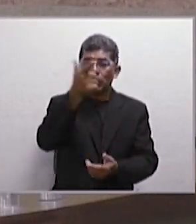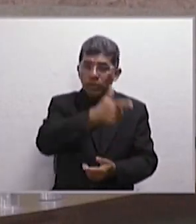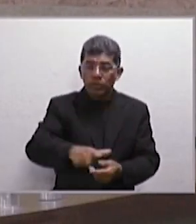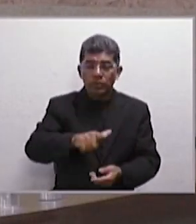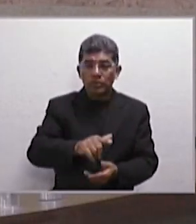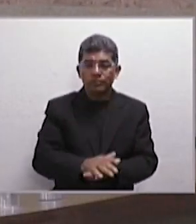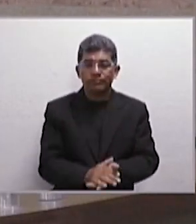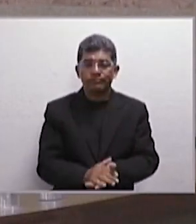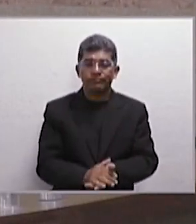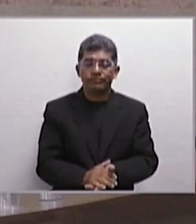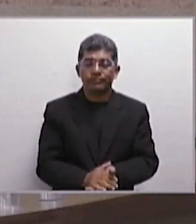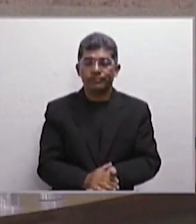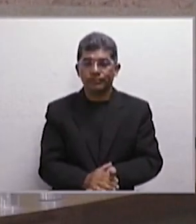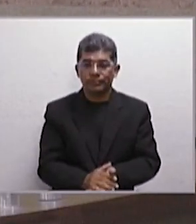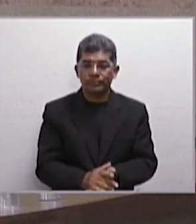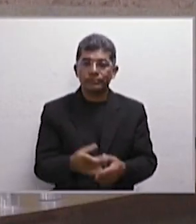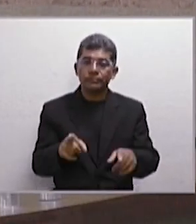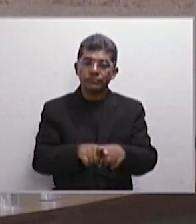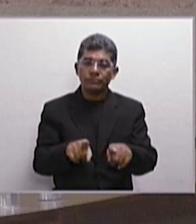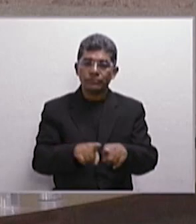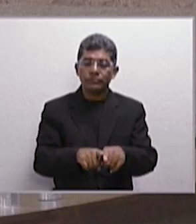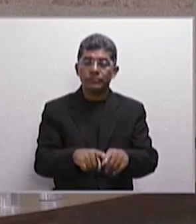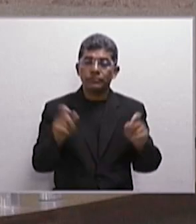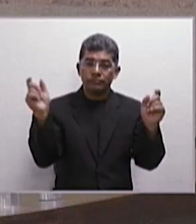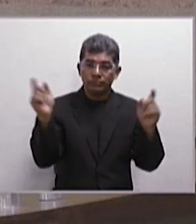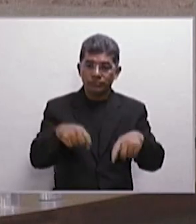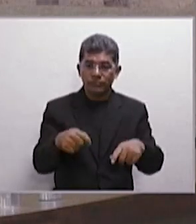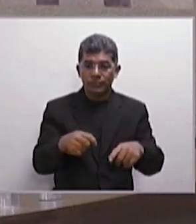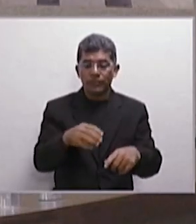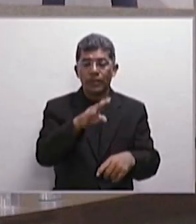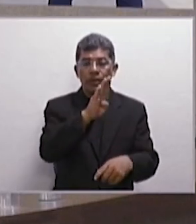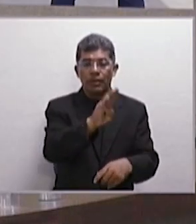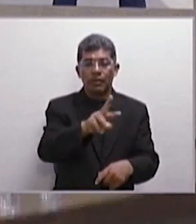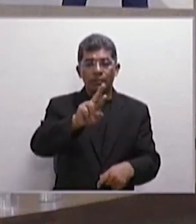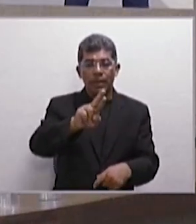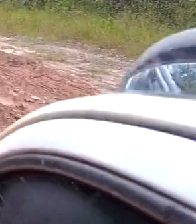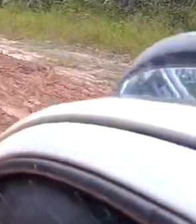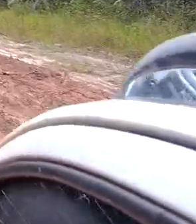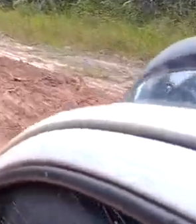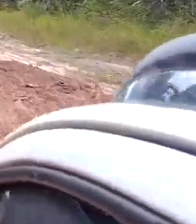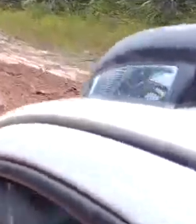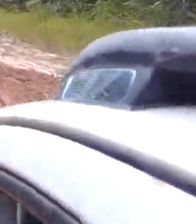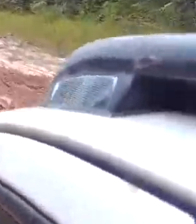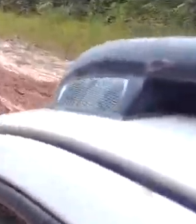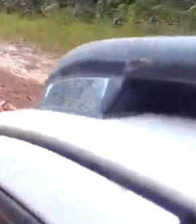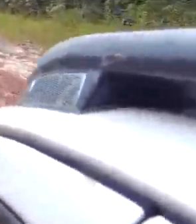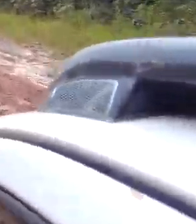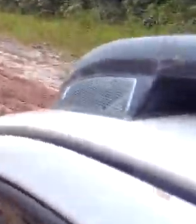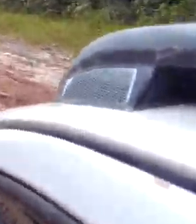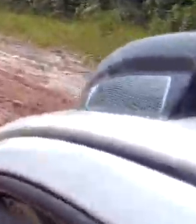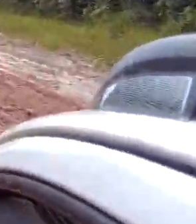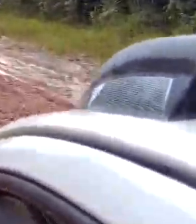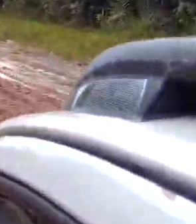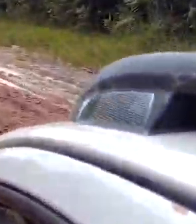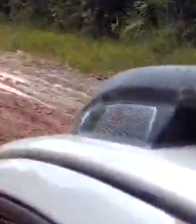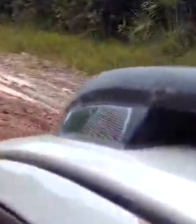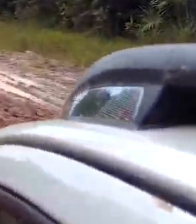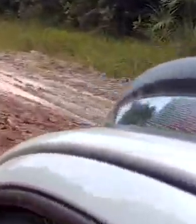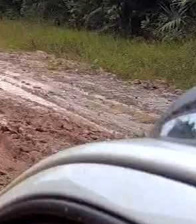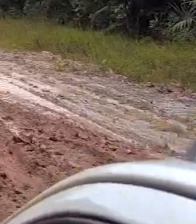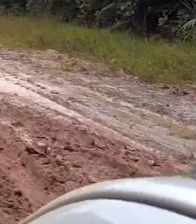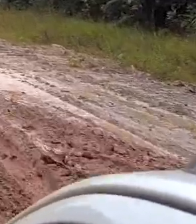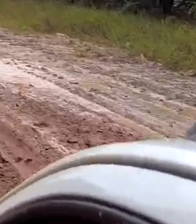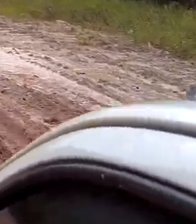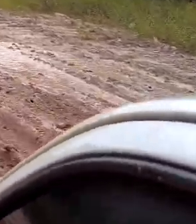inviabilidade da efetivação da BR 319 que é a única alternativa que nós temos